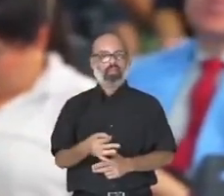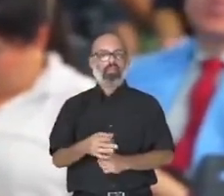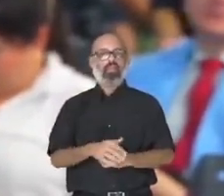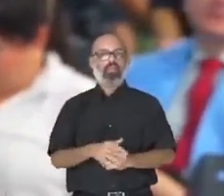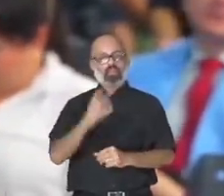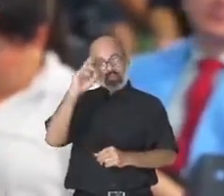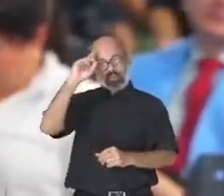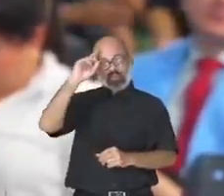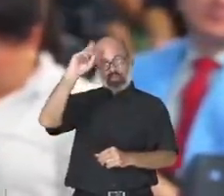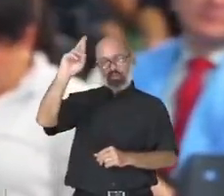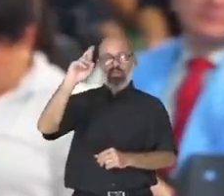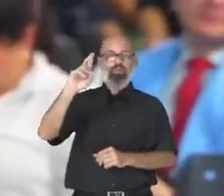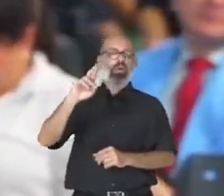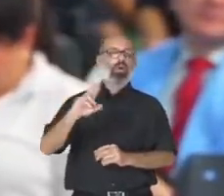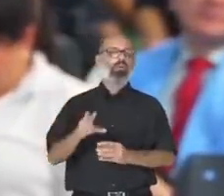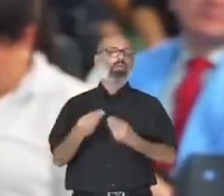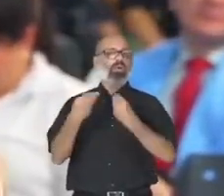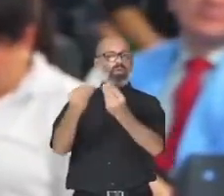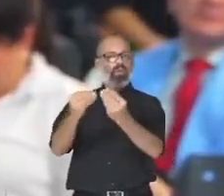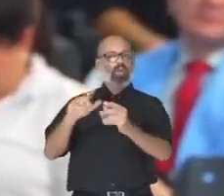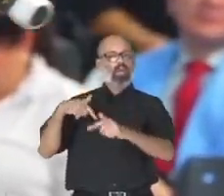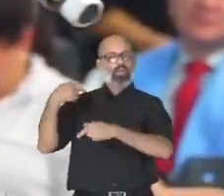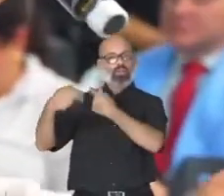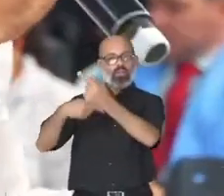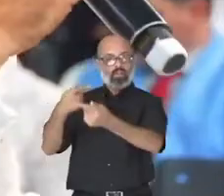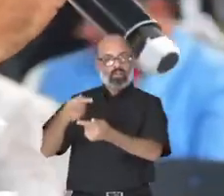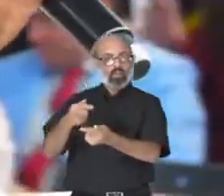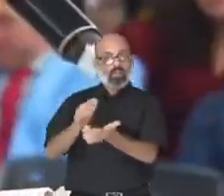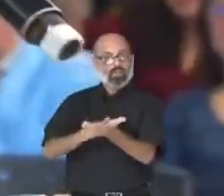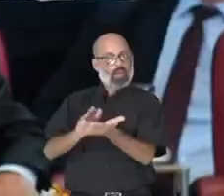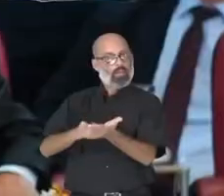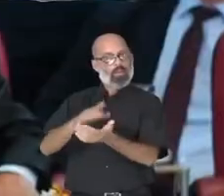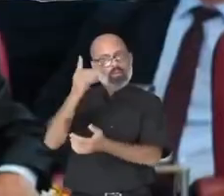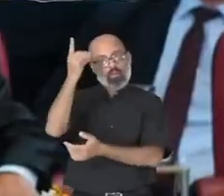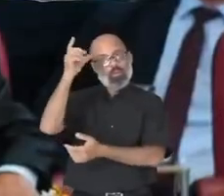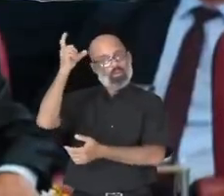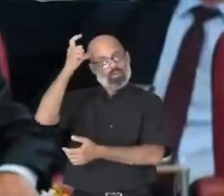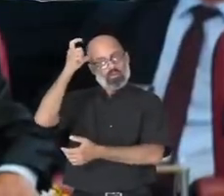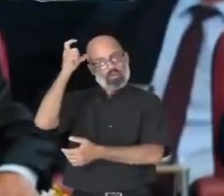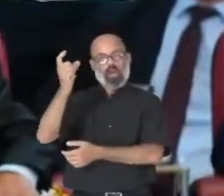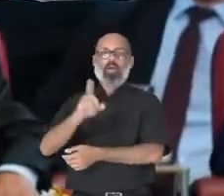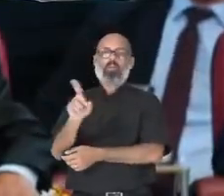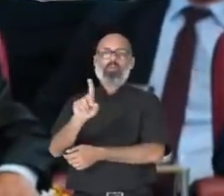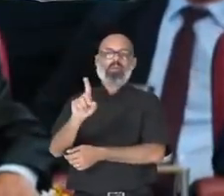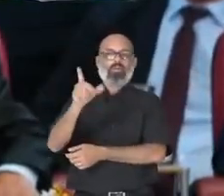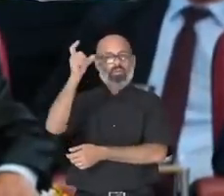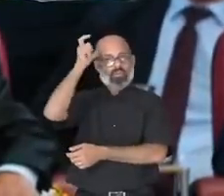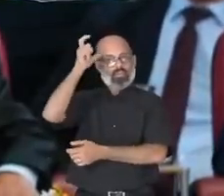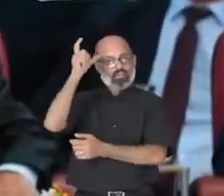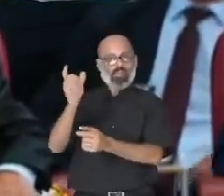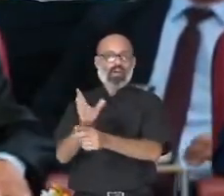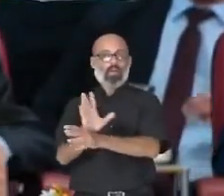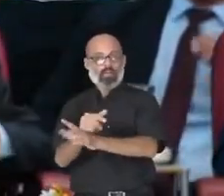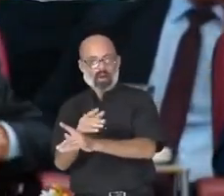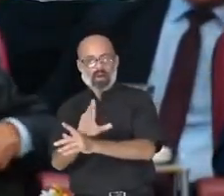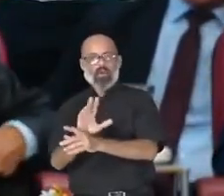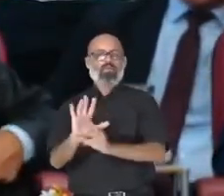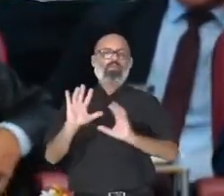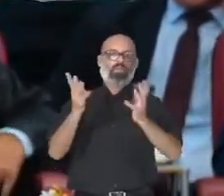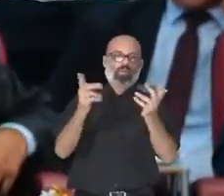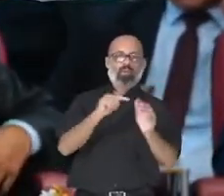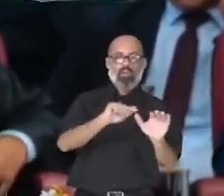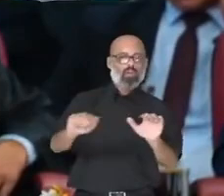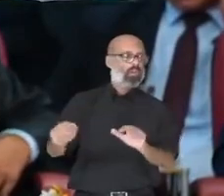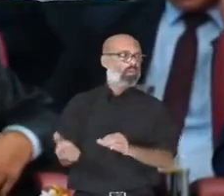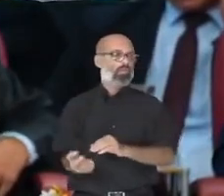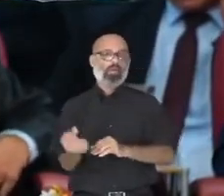o Senhor Deus não entregará esta geração na mão do diabo. O diabo não vai fazer festa. Eu disse semana